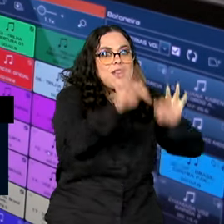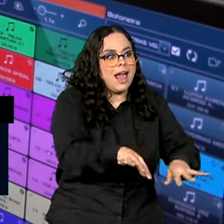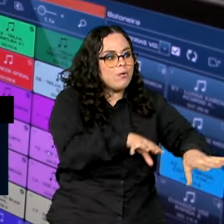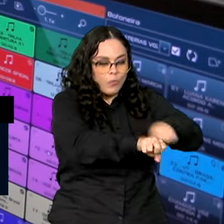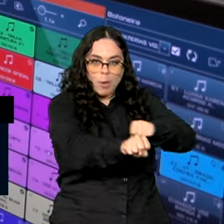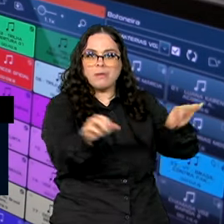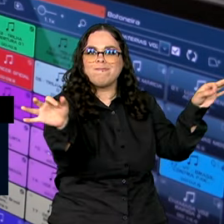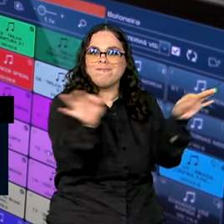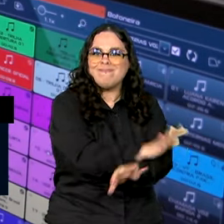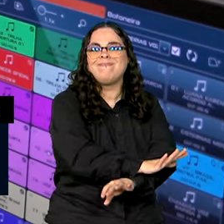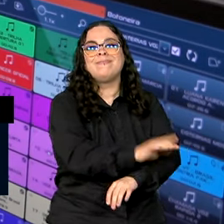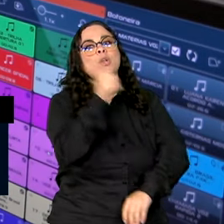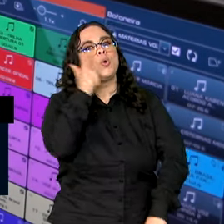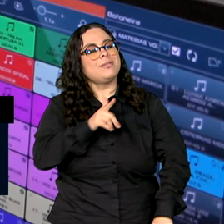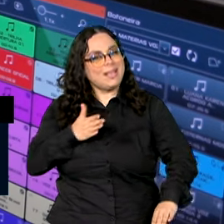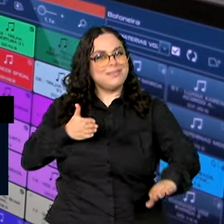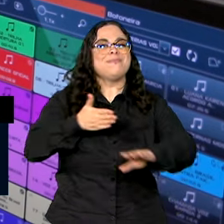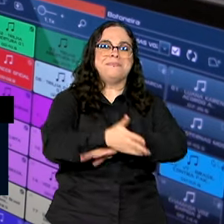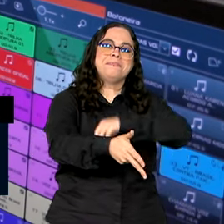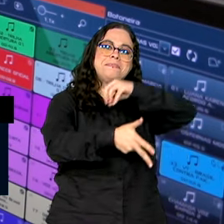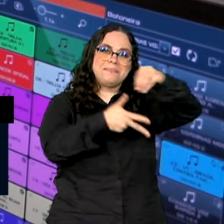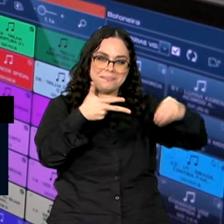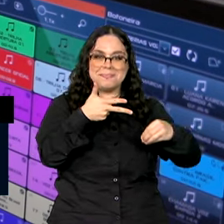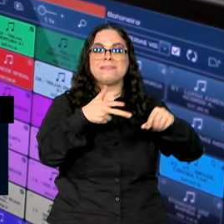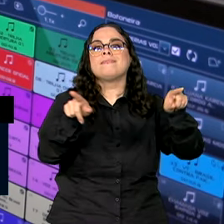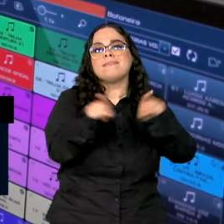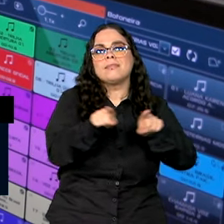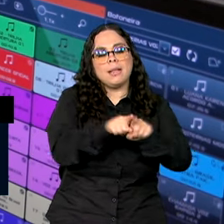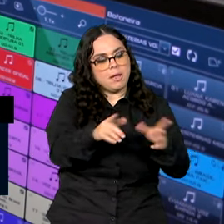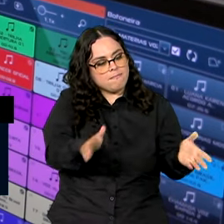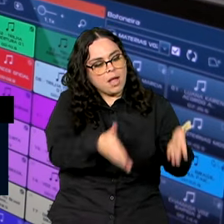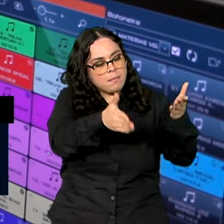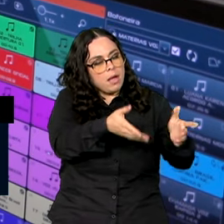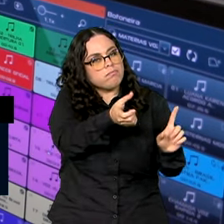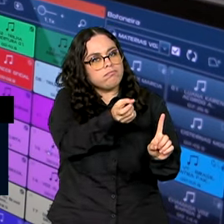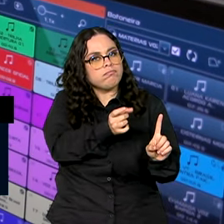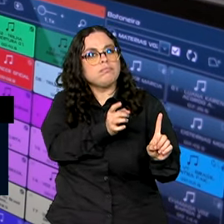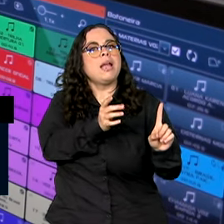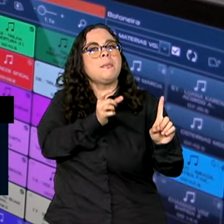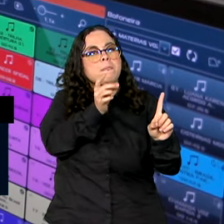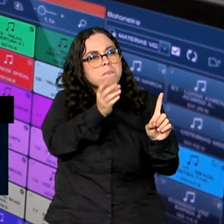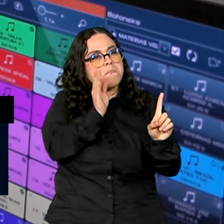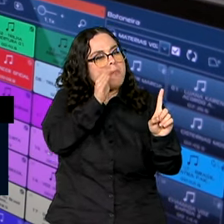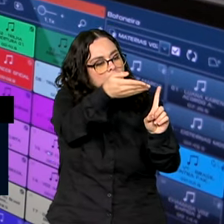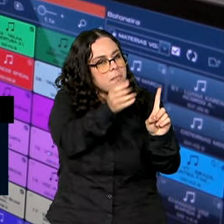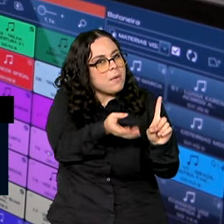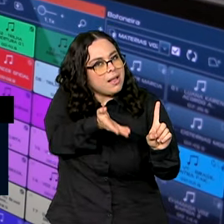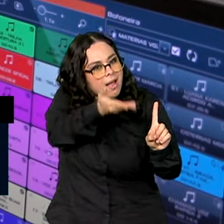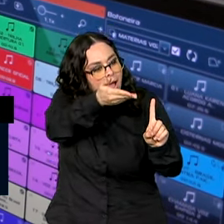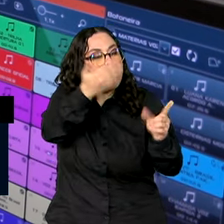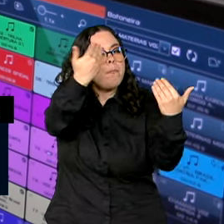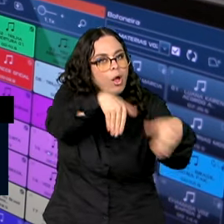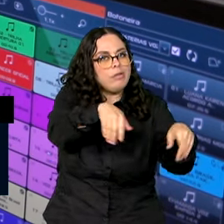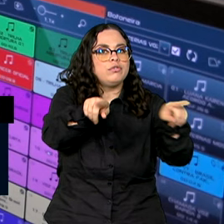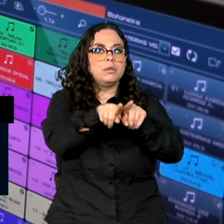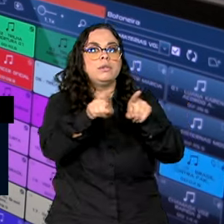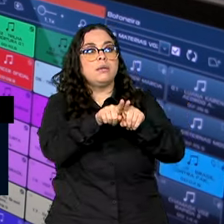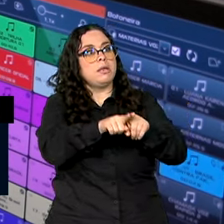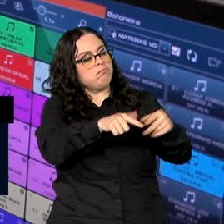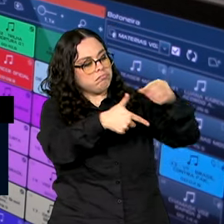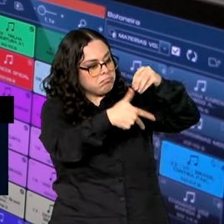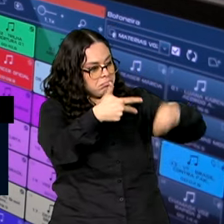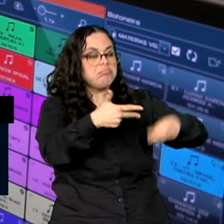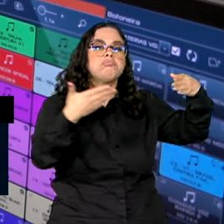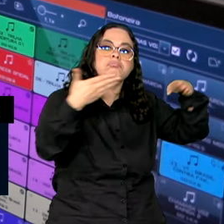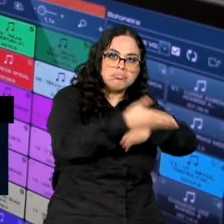e portanto ter condições de participar do Enem além de um incentivo específico para participar na prova e assim postular o seu